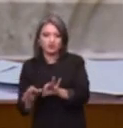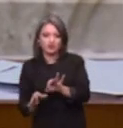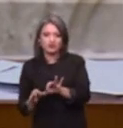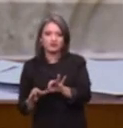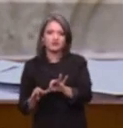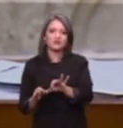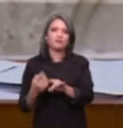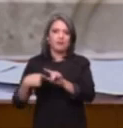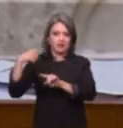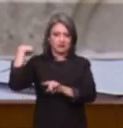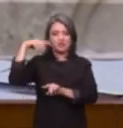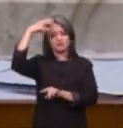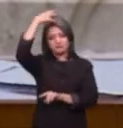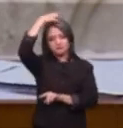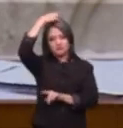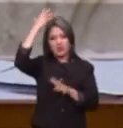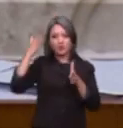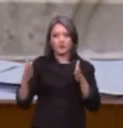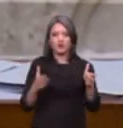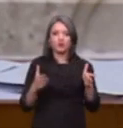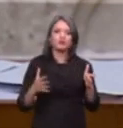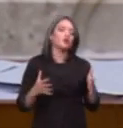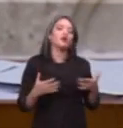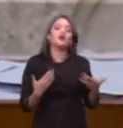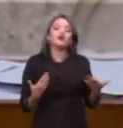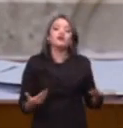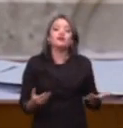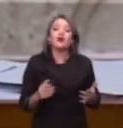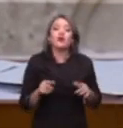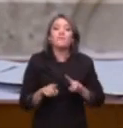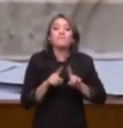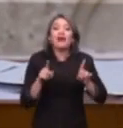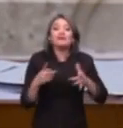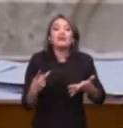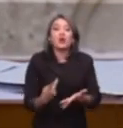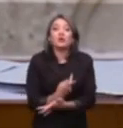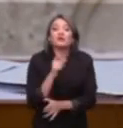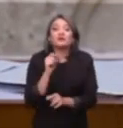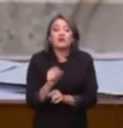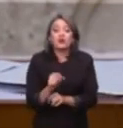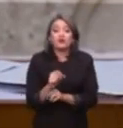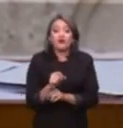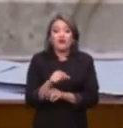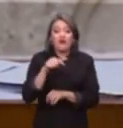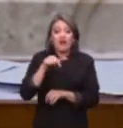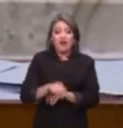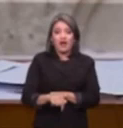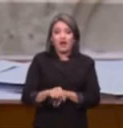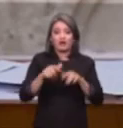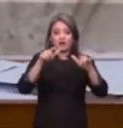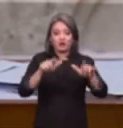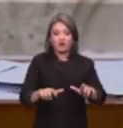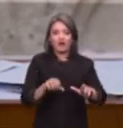no Império, e que consistiu na invasão criminosa desta sede